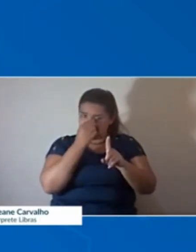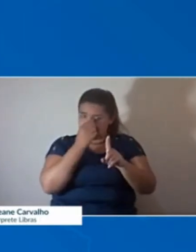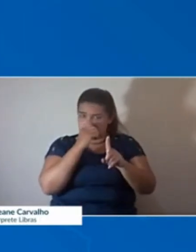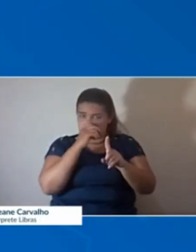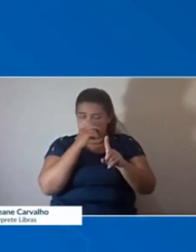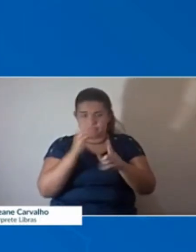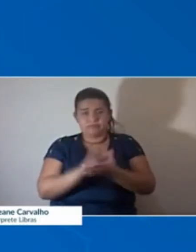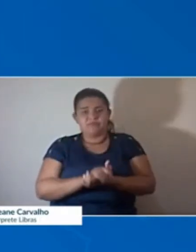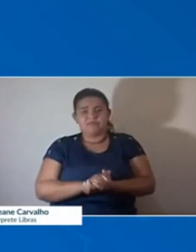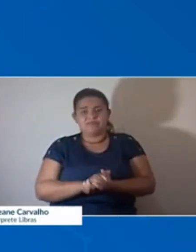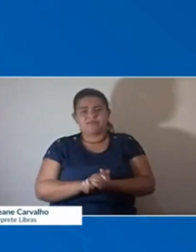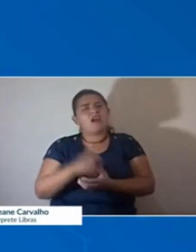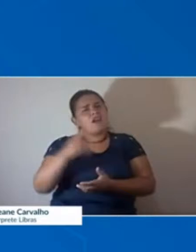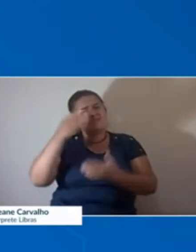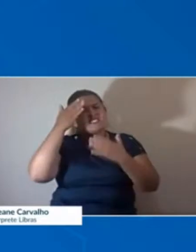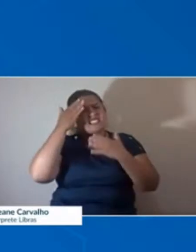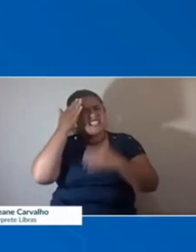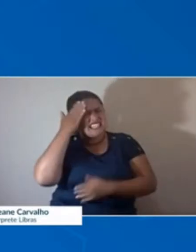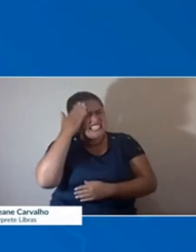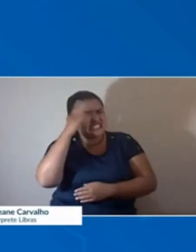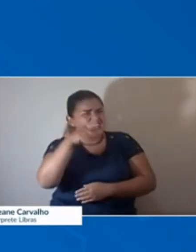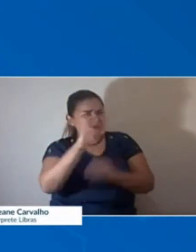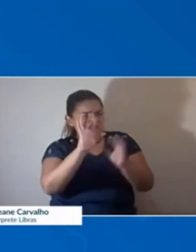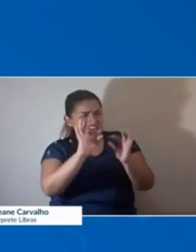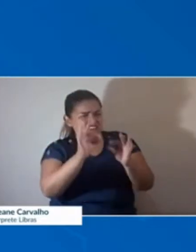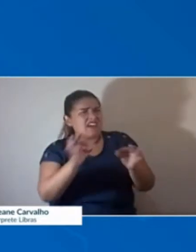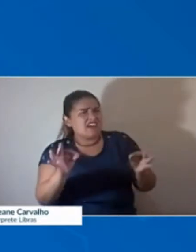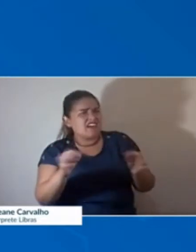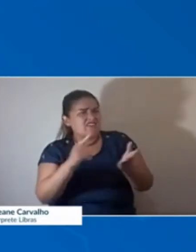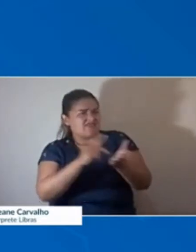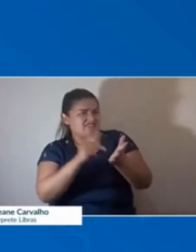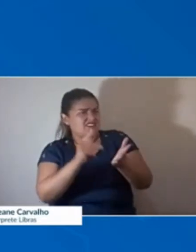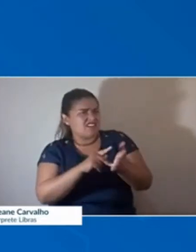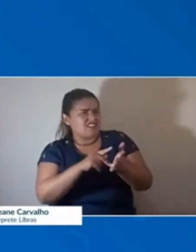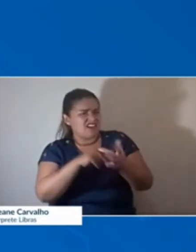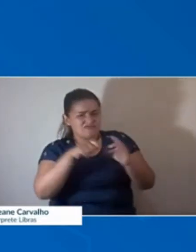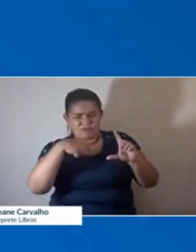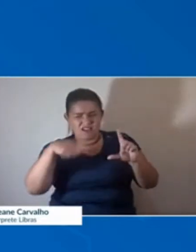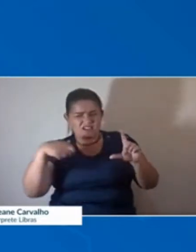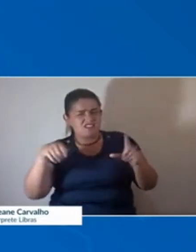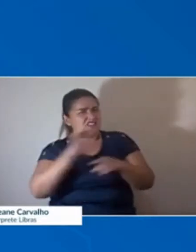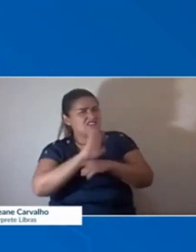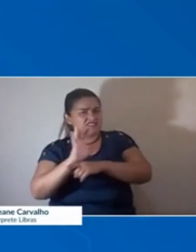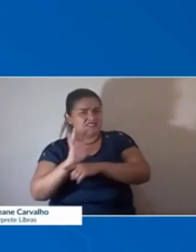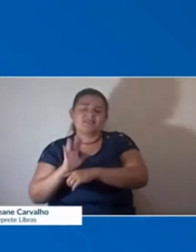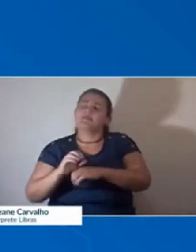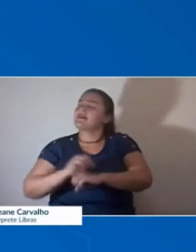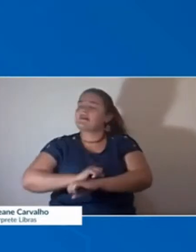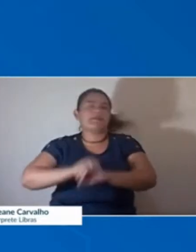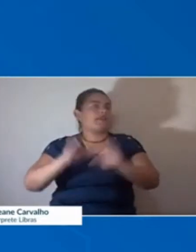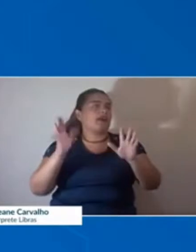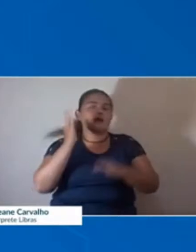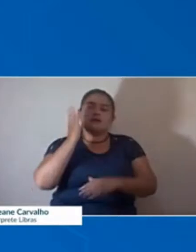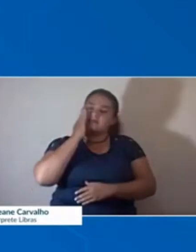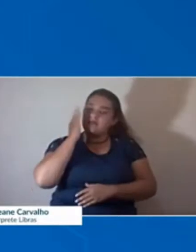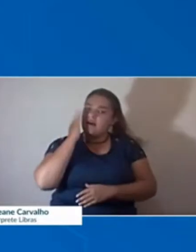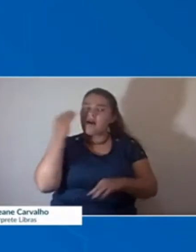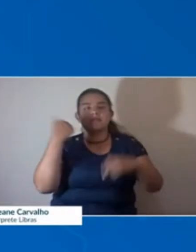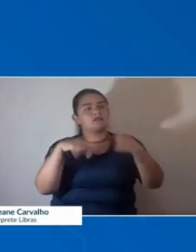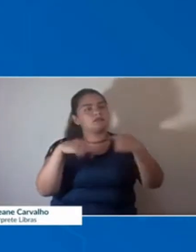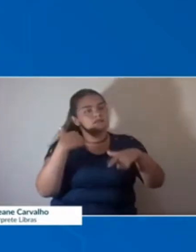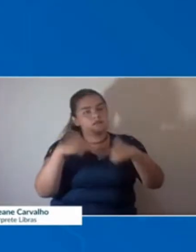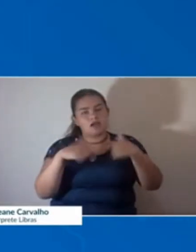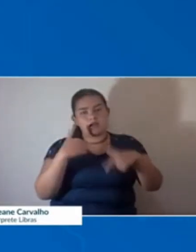mas você sabe mesmo fazer isso, sabe? Mas é claro que sabe, elas estão fazendo, elas estão trabalhando, sabe? E o que e